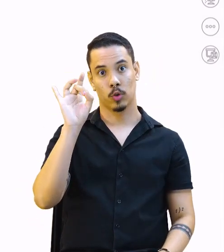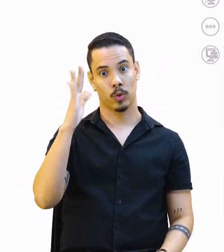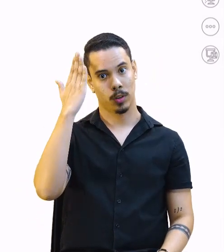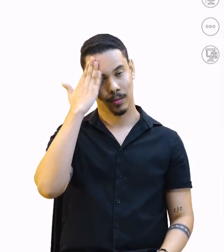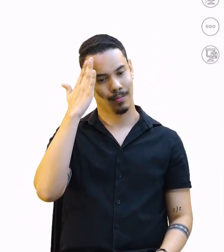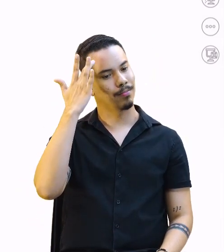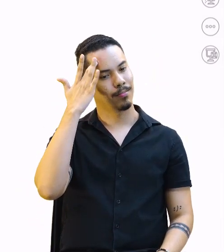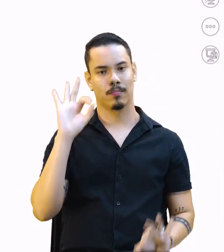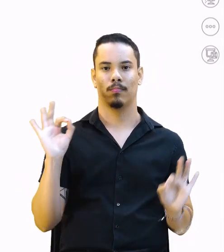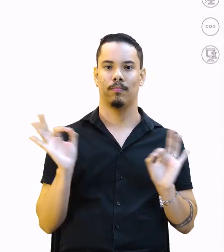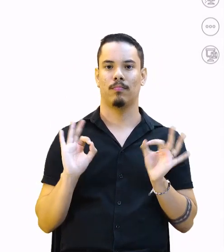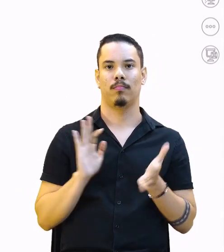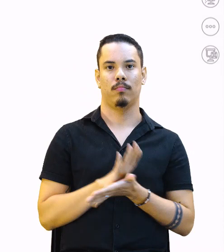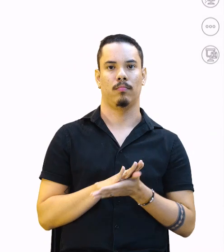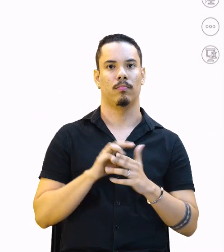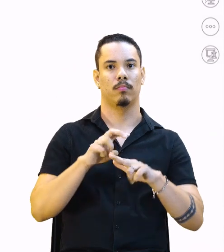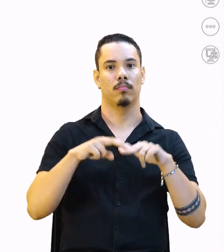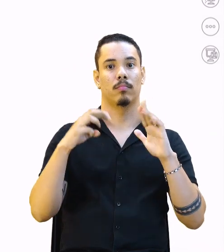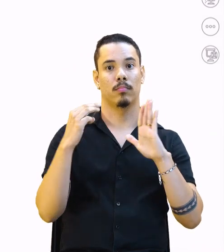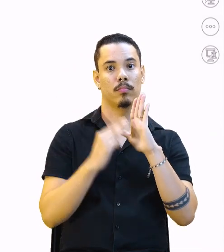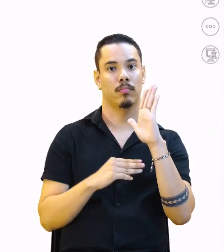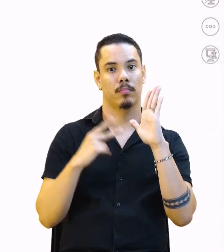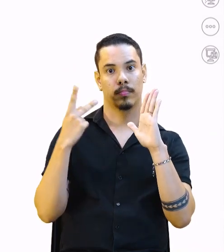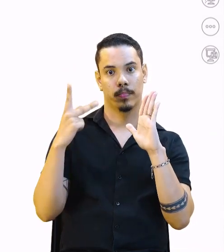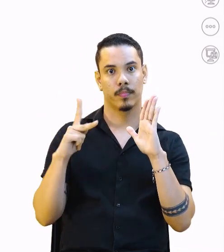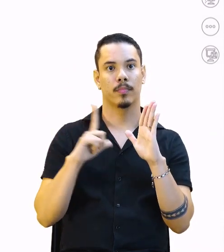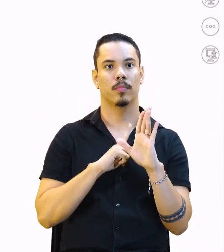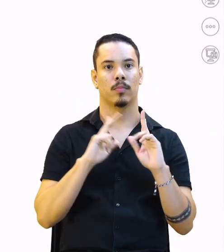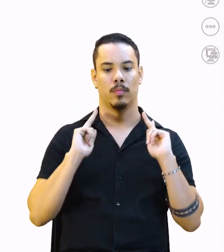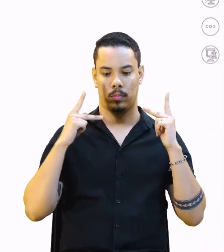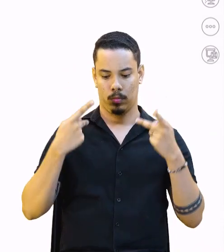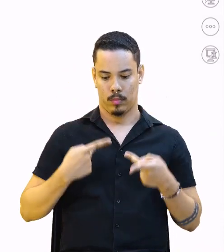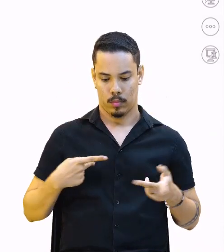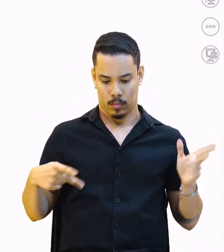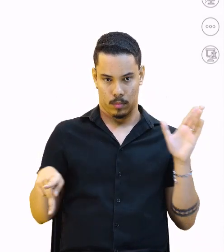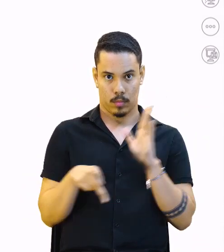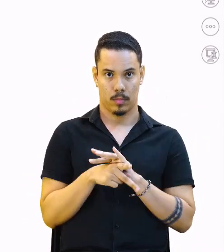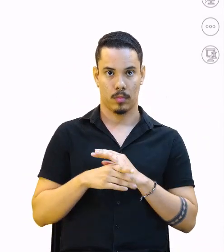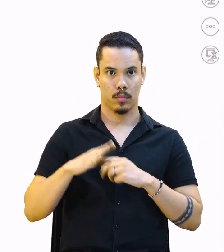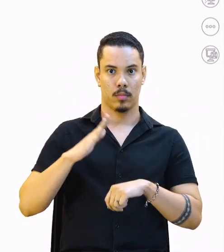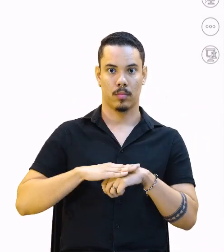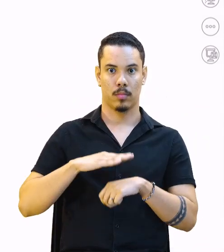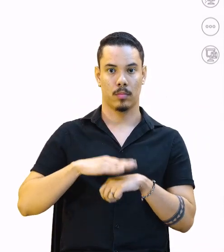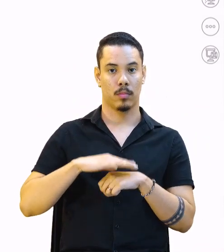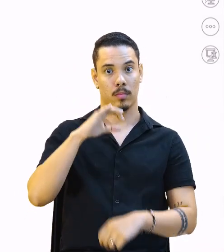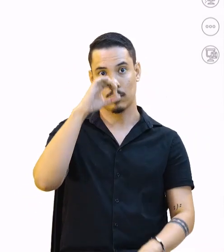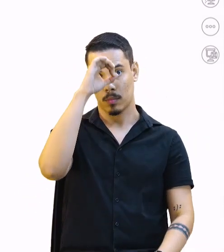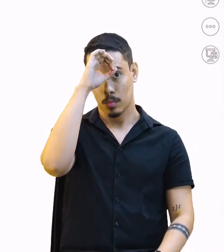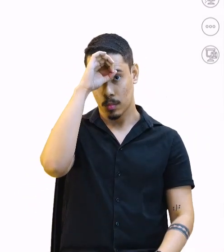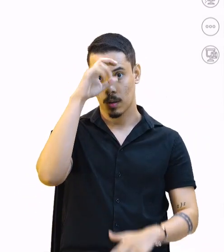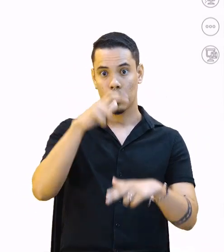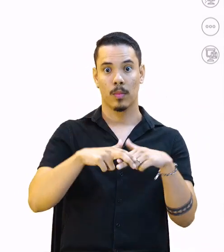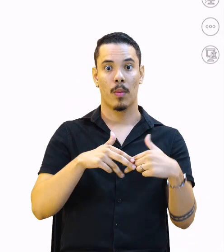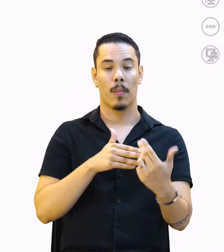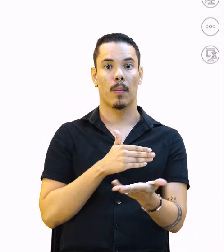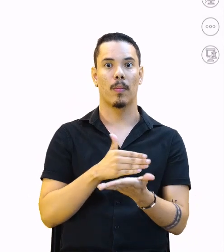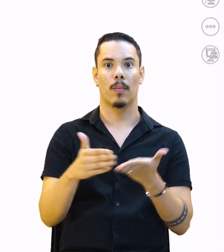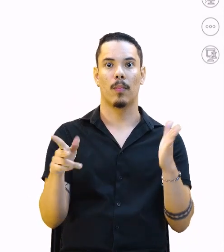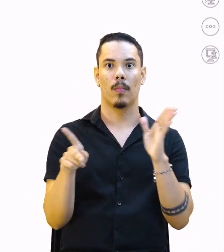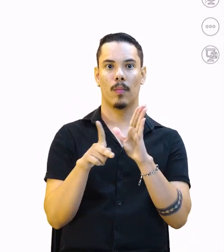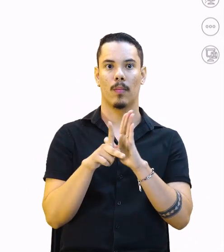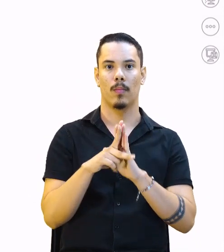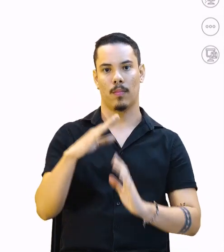método de Sócrates levava ao reconhecimento da própria ignorância. Esse era o ponto de partida de sua própria